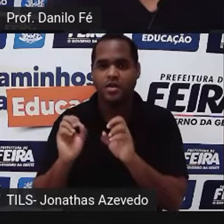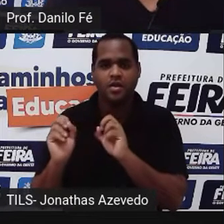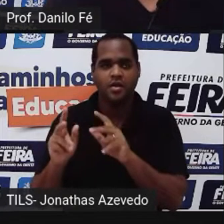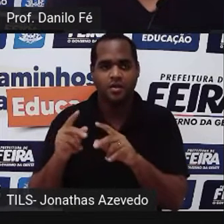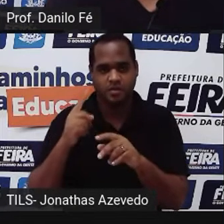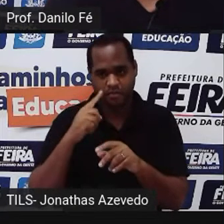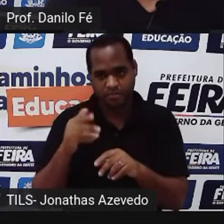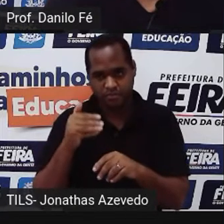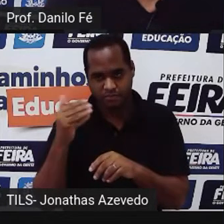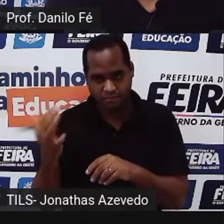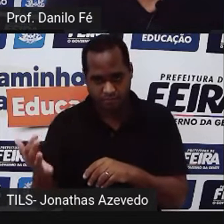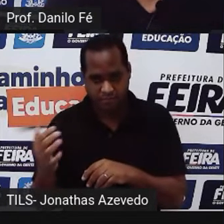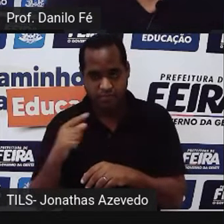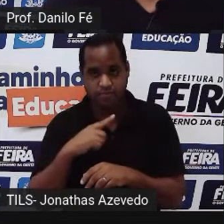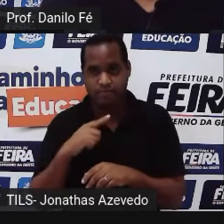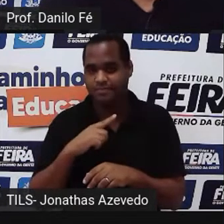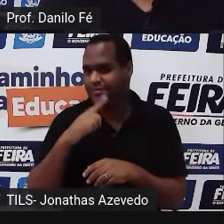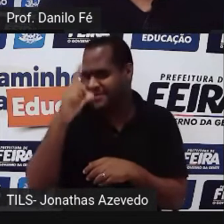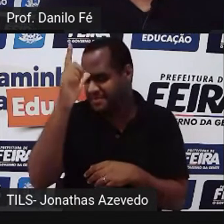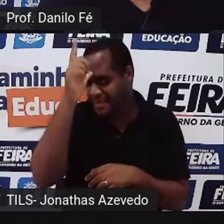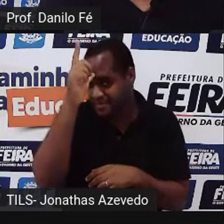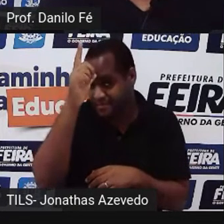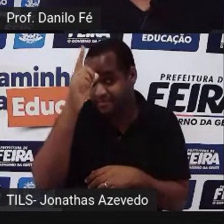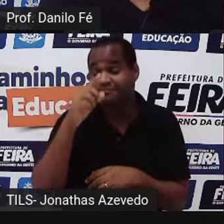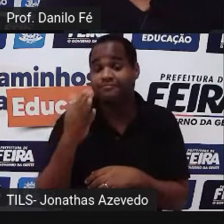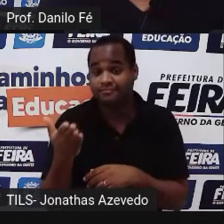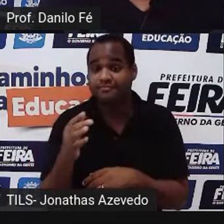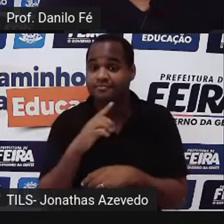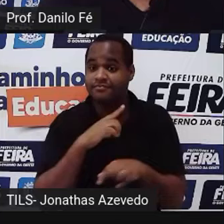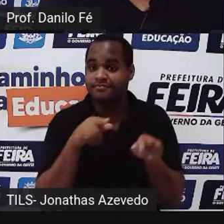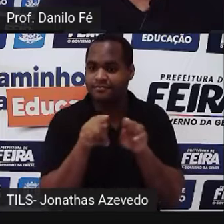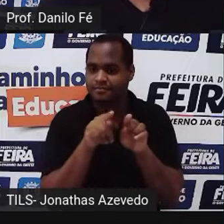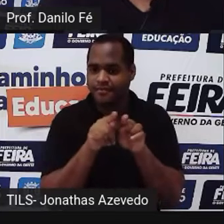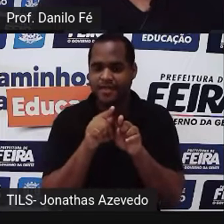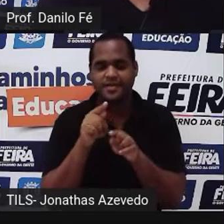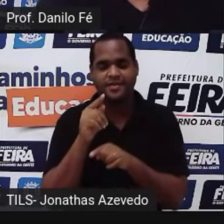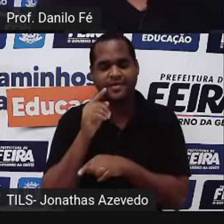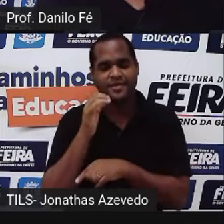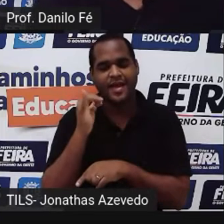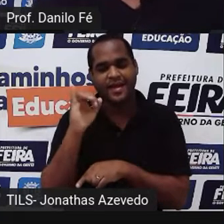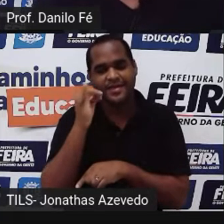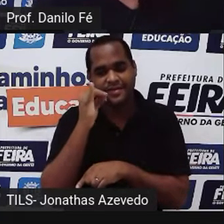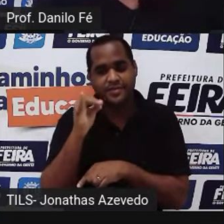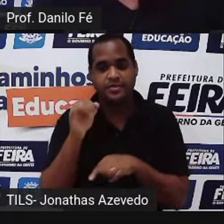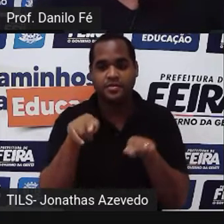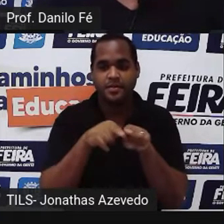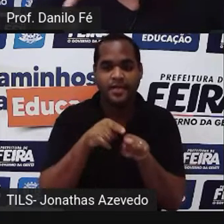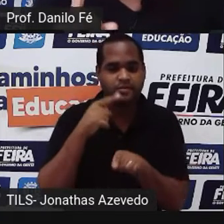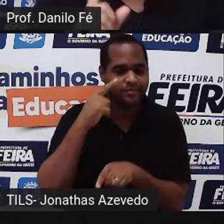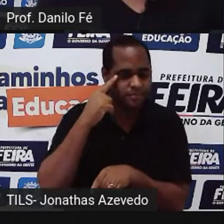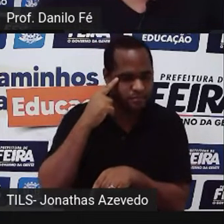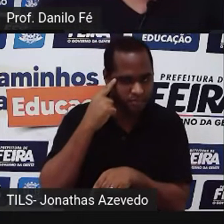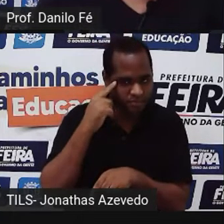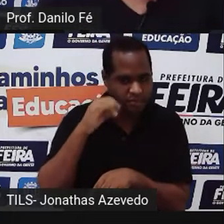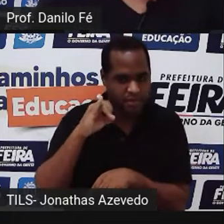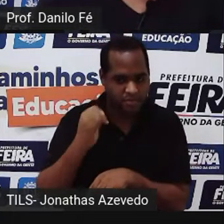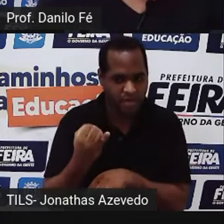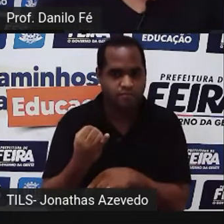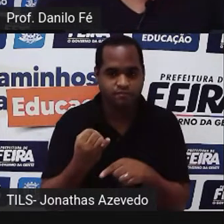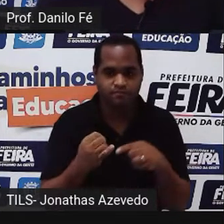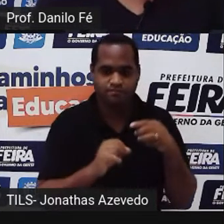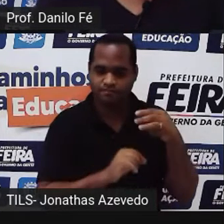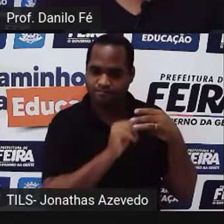a Alemanha e a Itália e o Japão, daqui a pouco eu falo